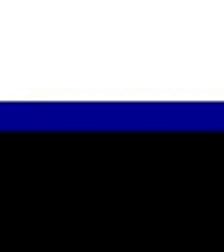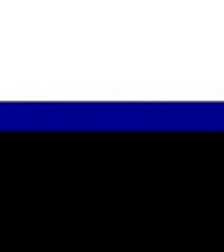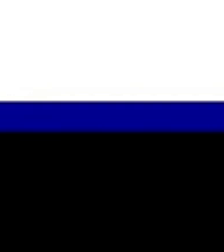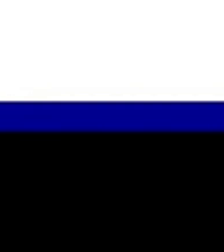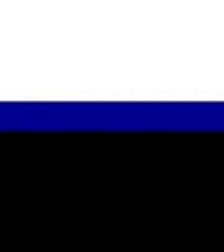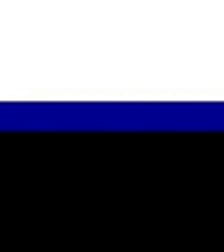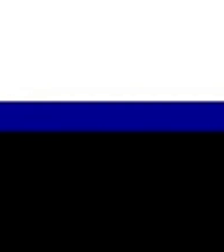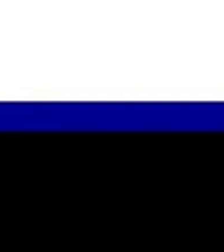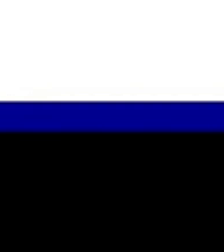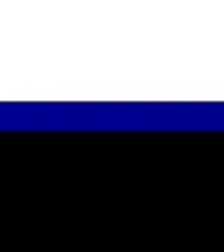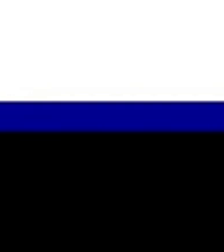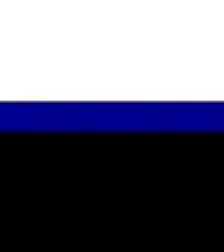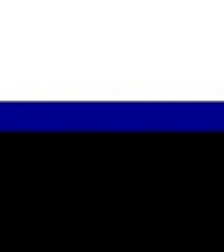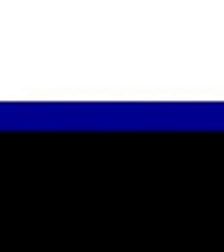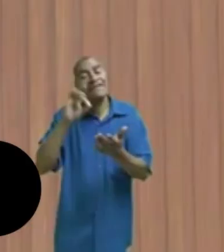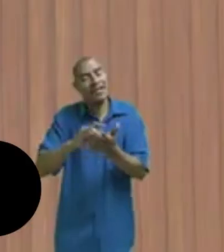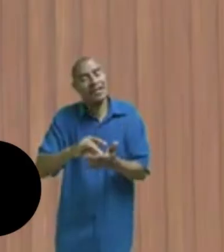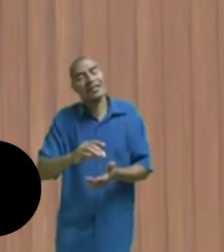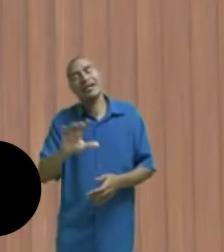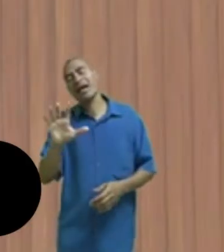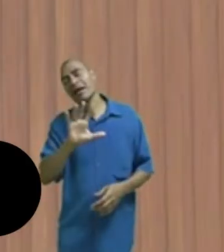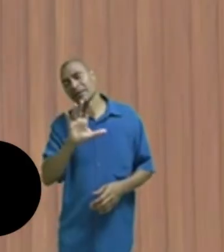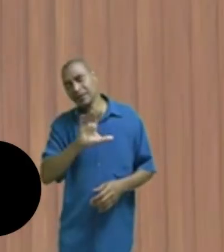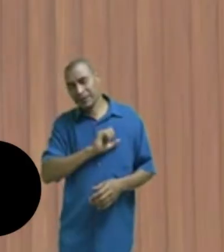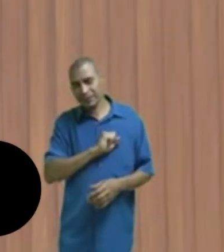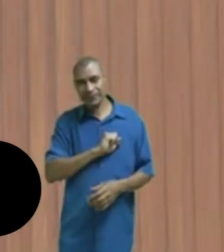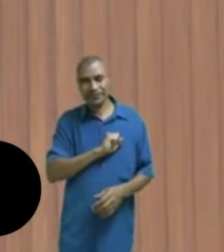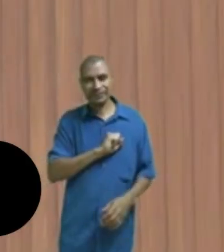a verdadeira adoração.